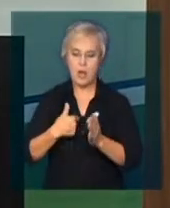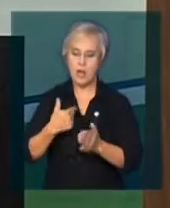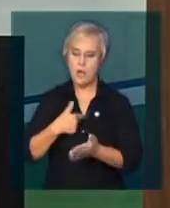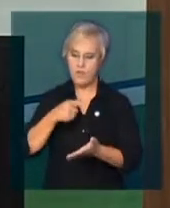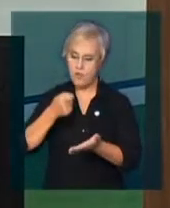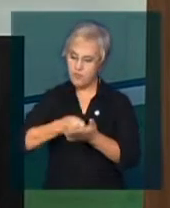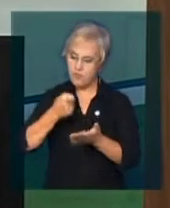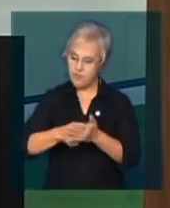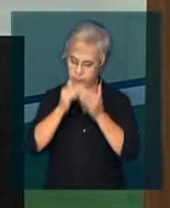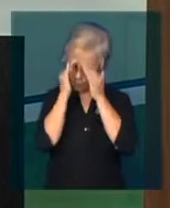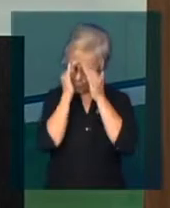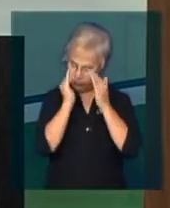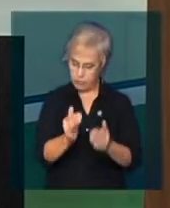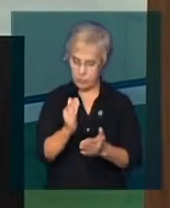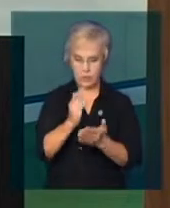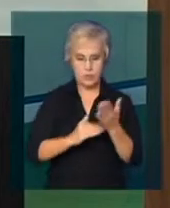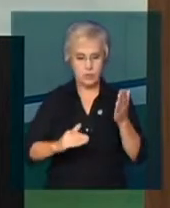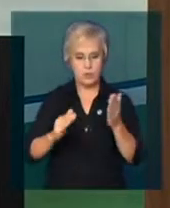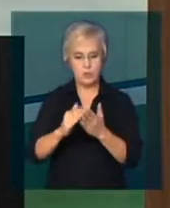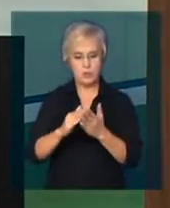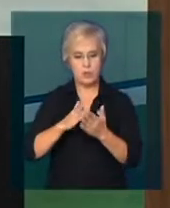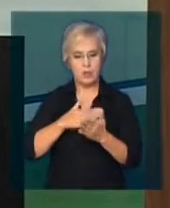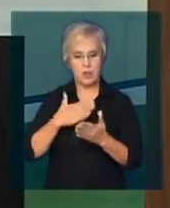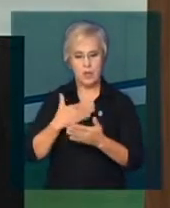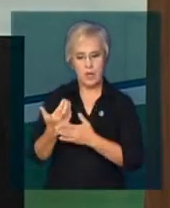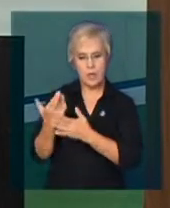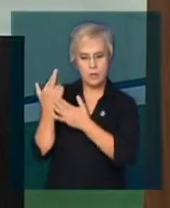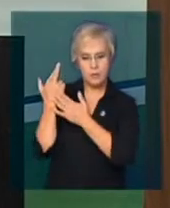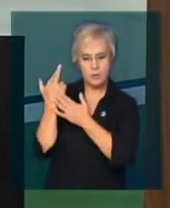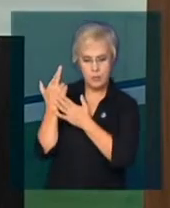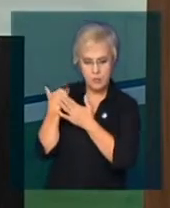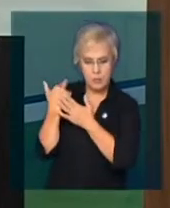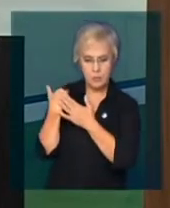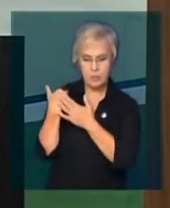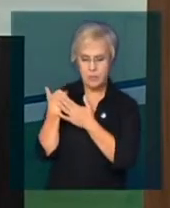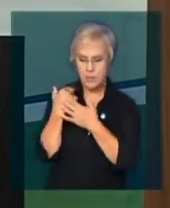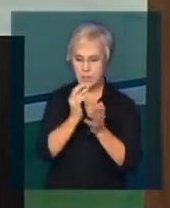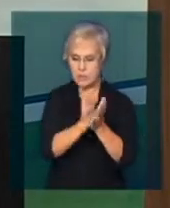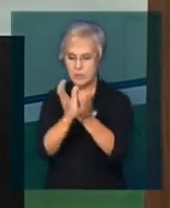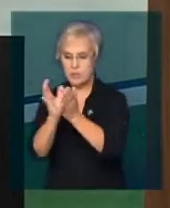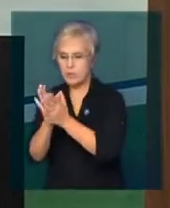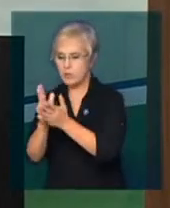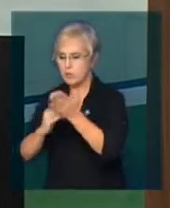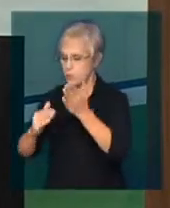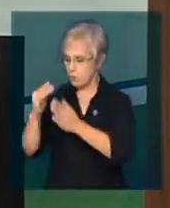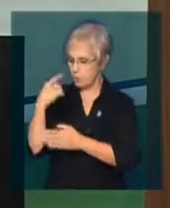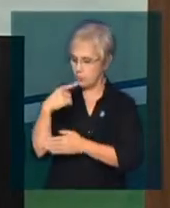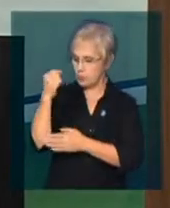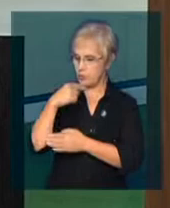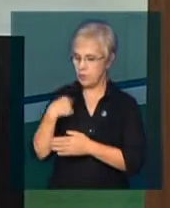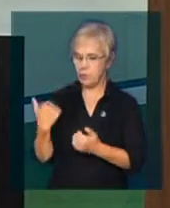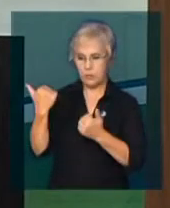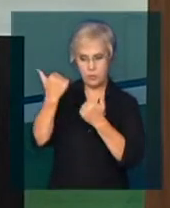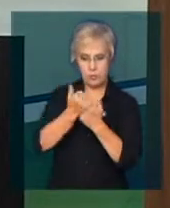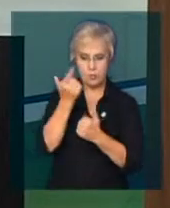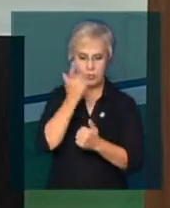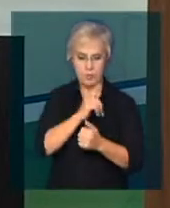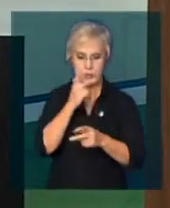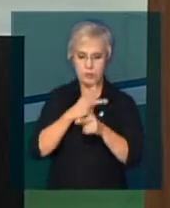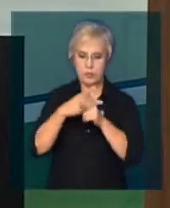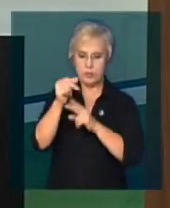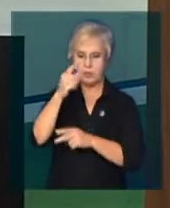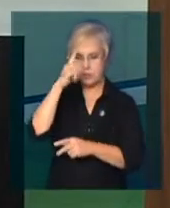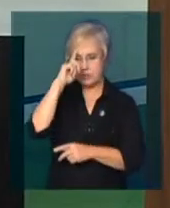cumprido a missão a qual os nossos companheiros nos deram pelo voto no dia